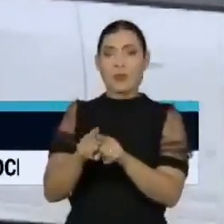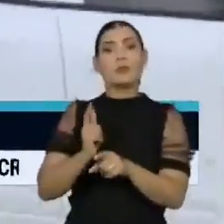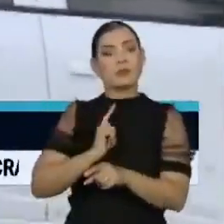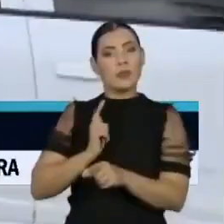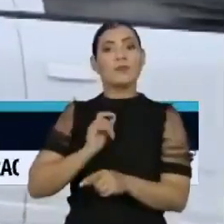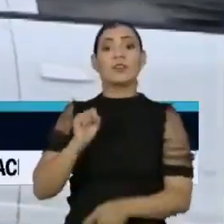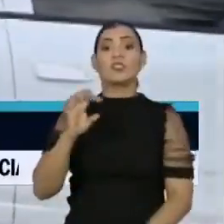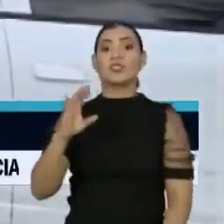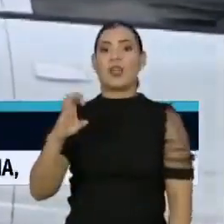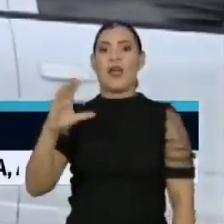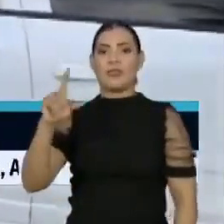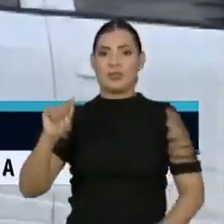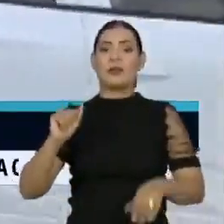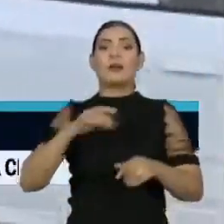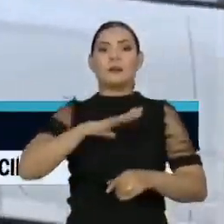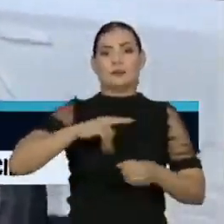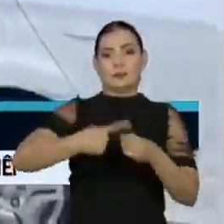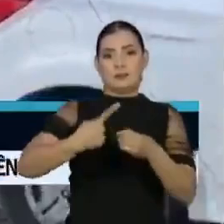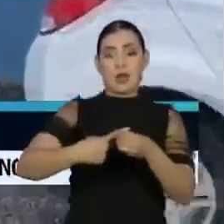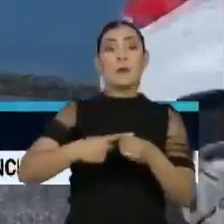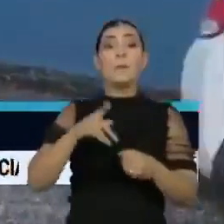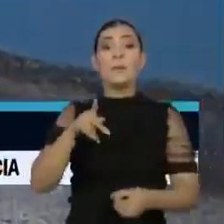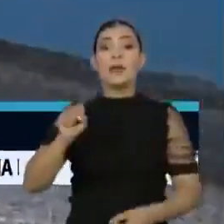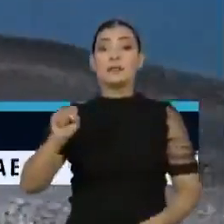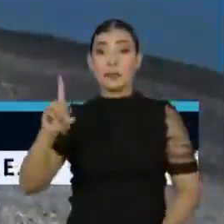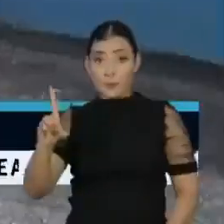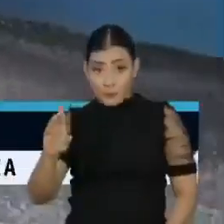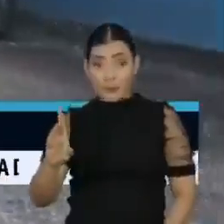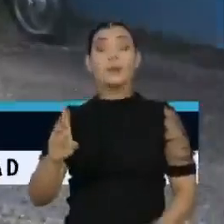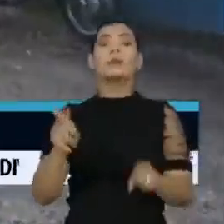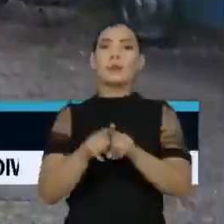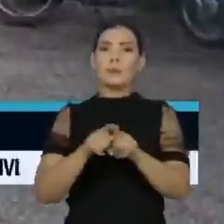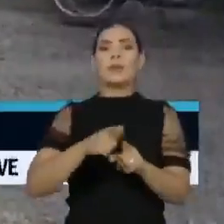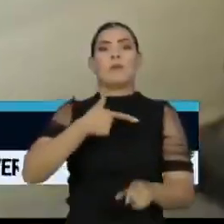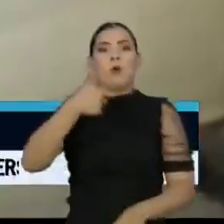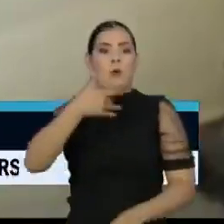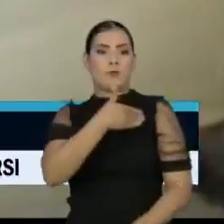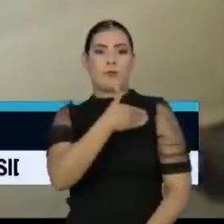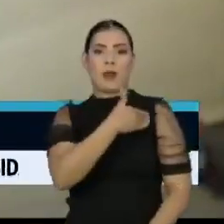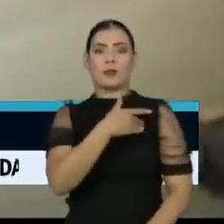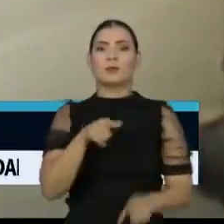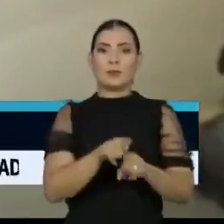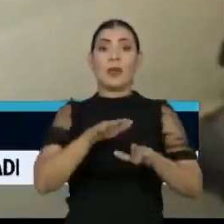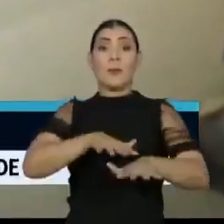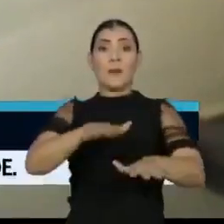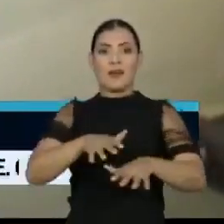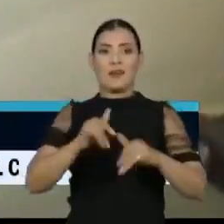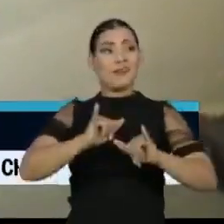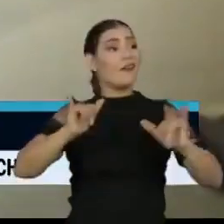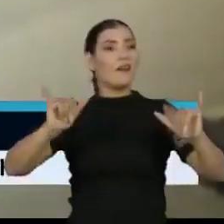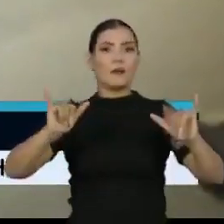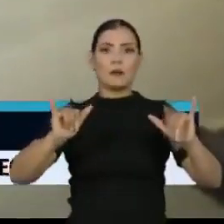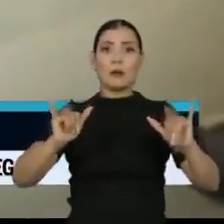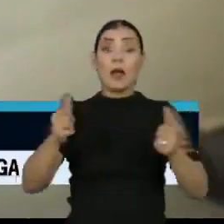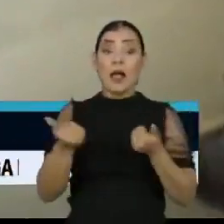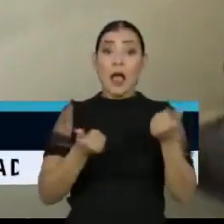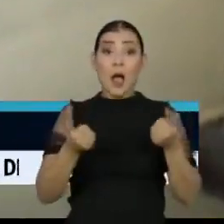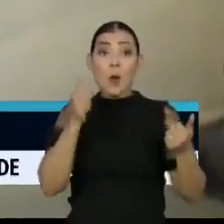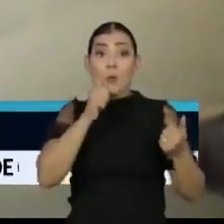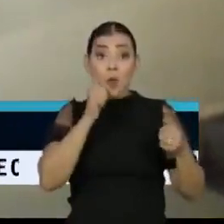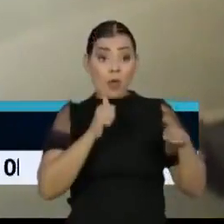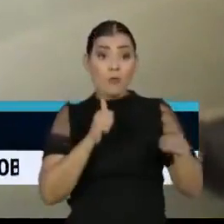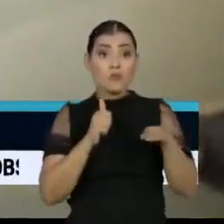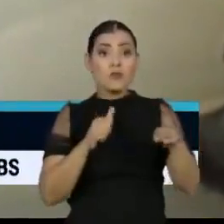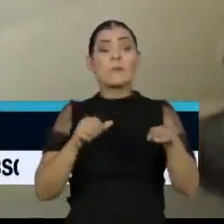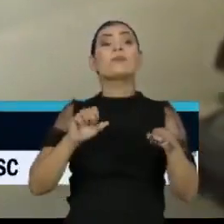Escada, Klaus Lima, do PSB, foi baleado no braço durante um ato de campanha. Na quarta-feira, o carro da candidata à